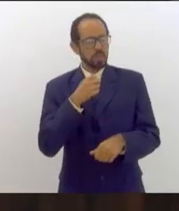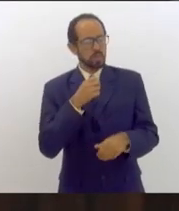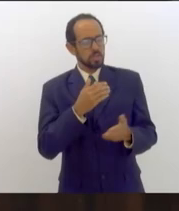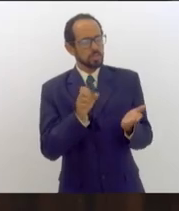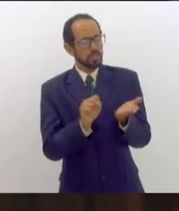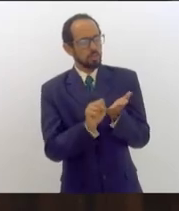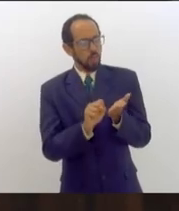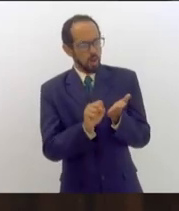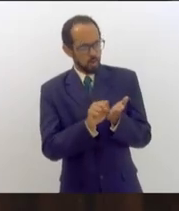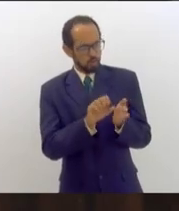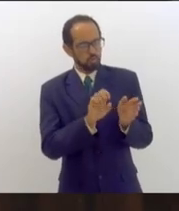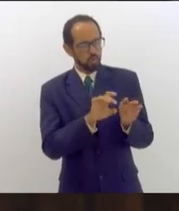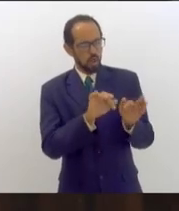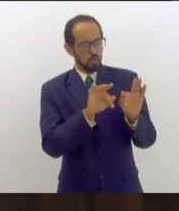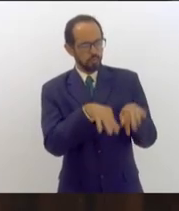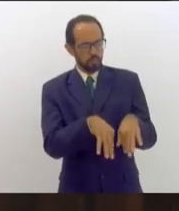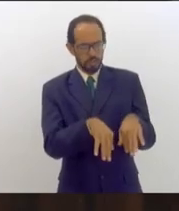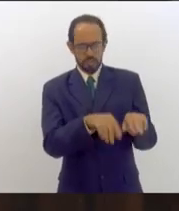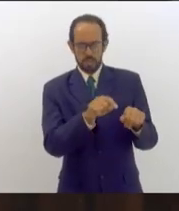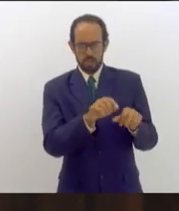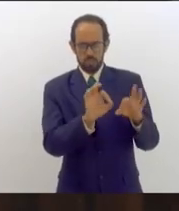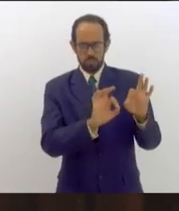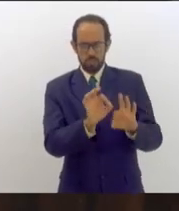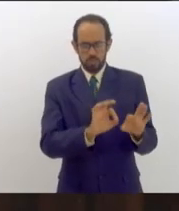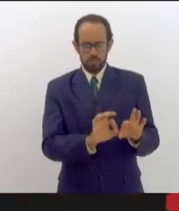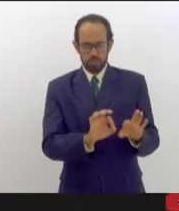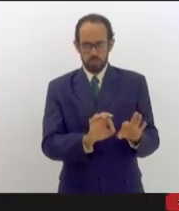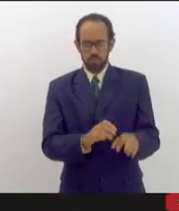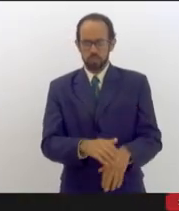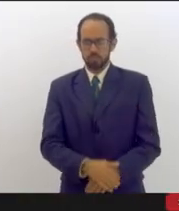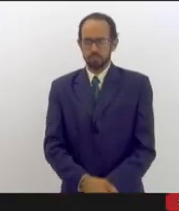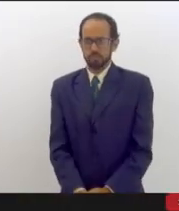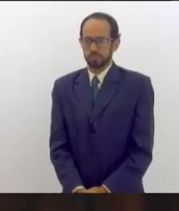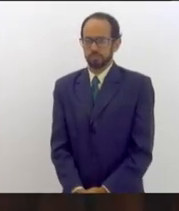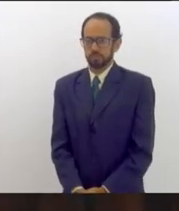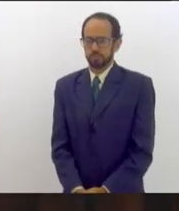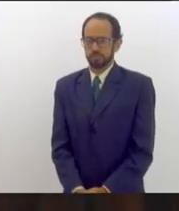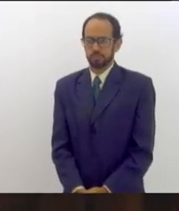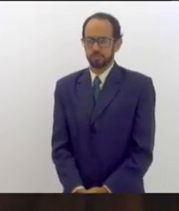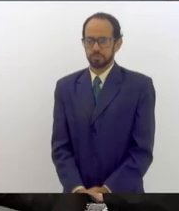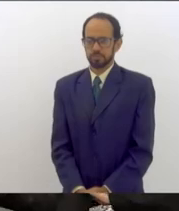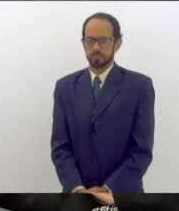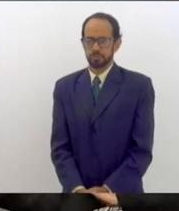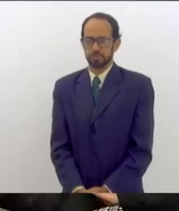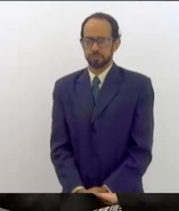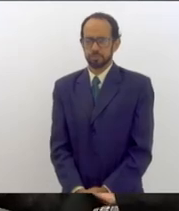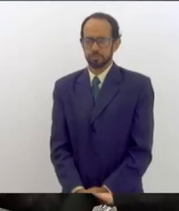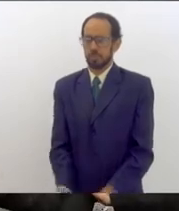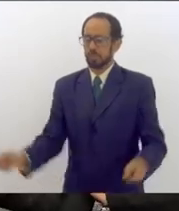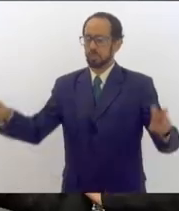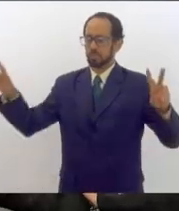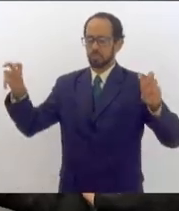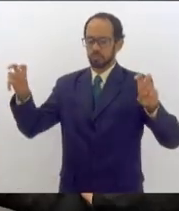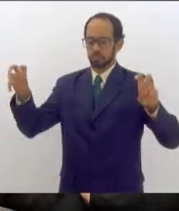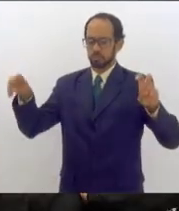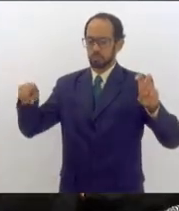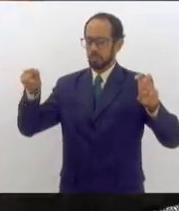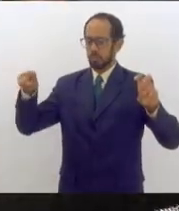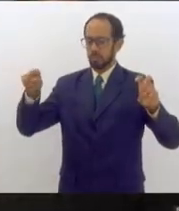só terminar de cantar o projeto aqui por gentileza em relação